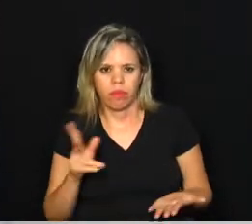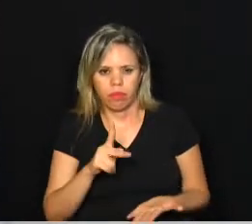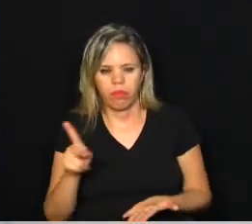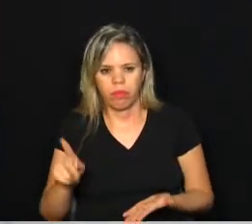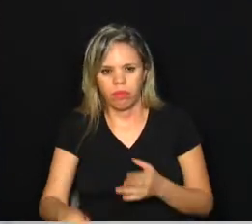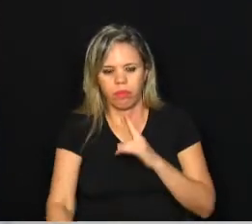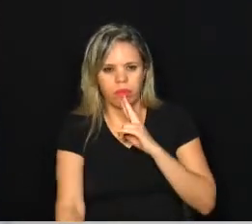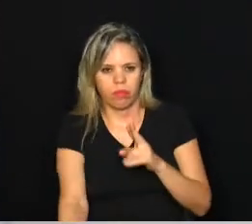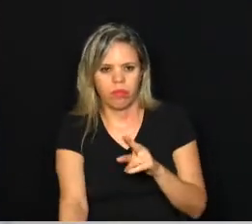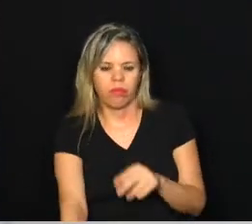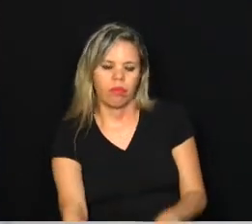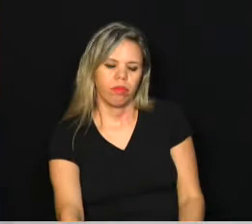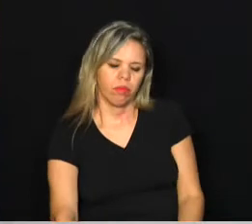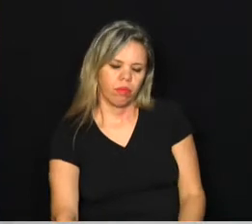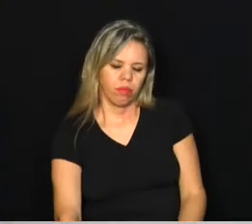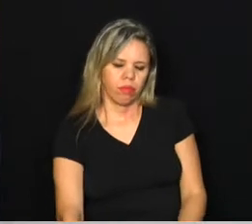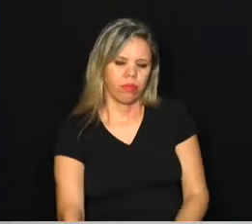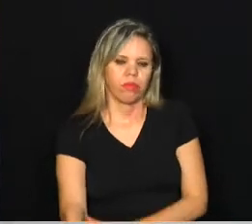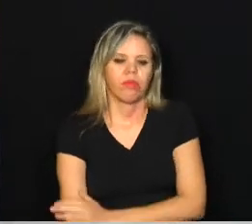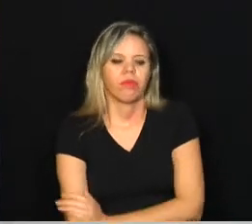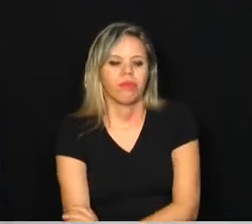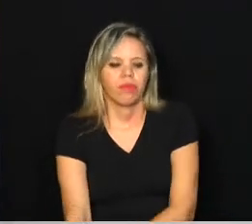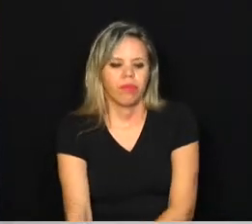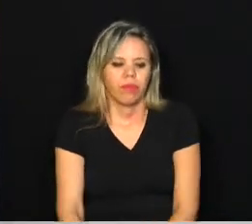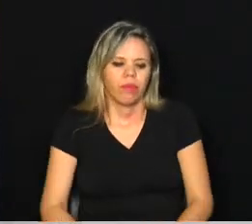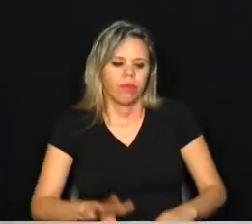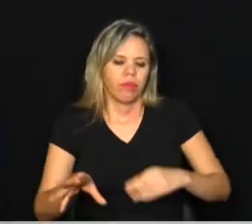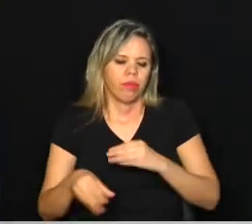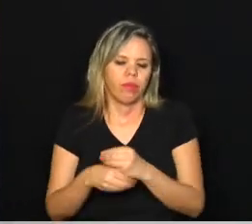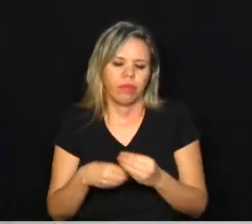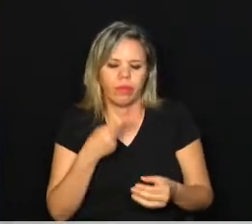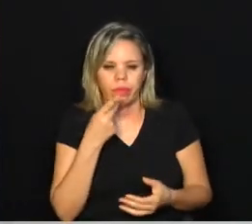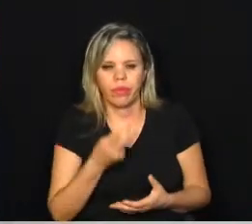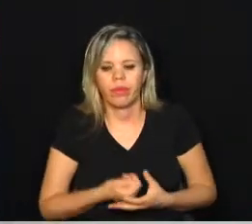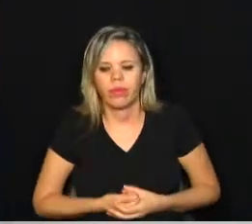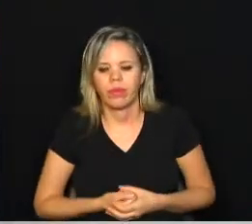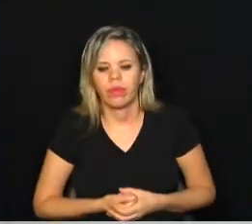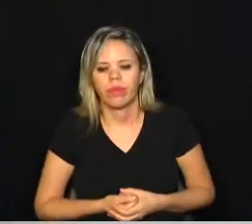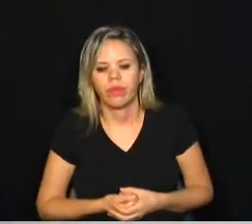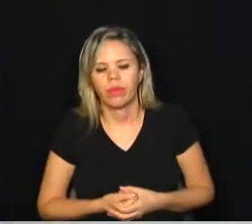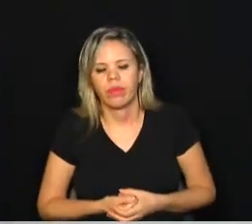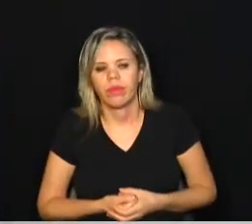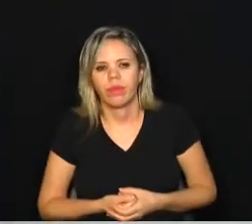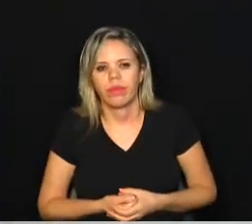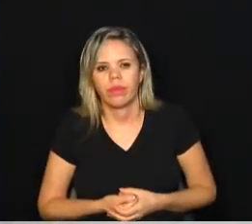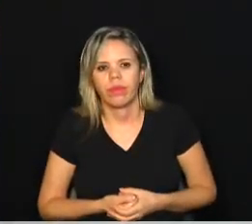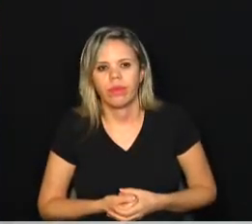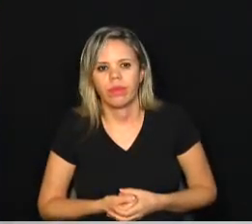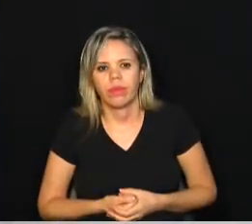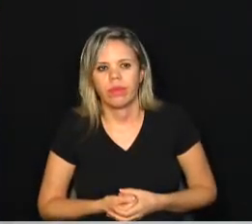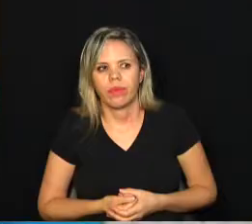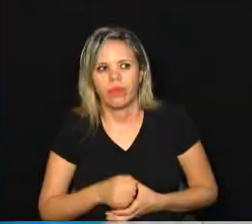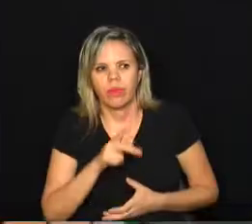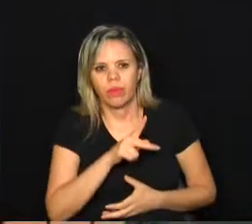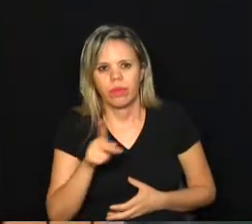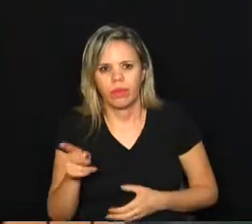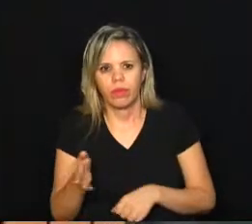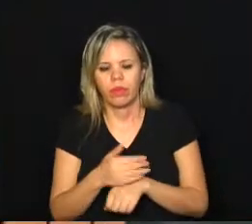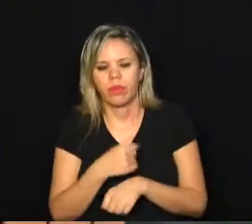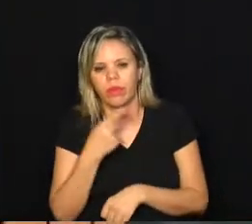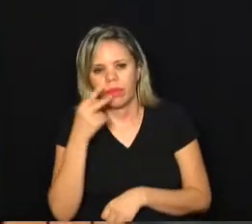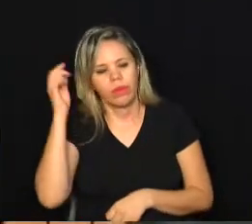poderia aí complementar aí essa fala. Não, obrigado. Pedindo licença para o professor, antes dele